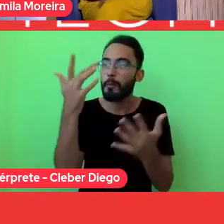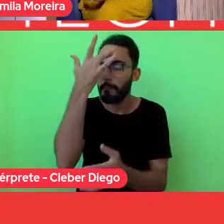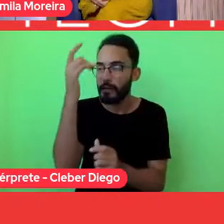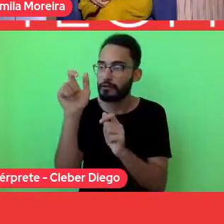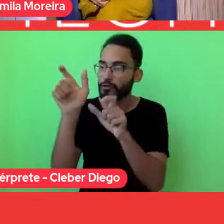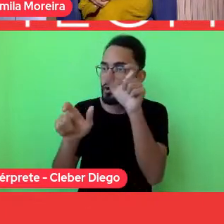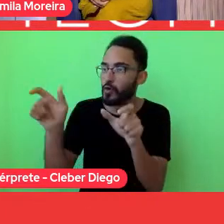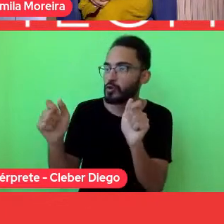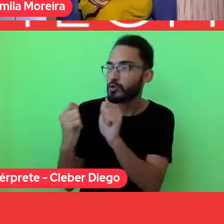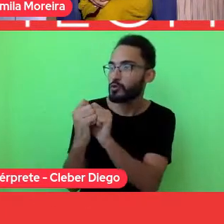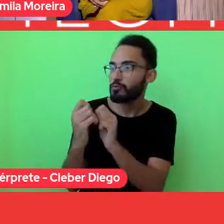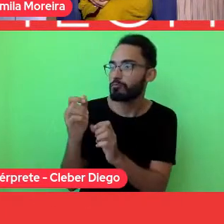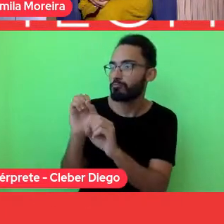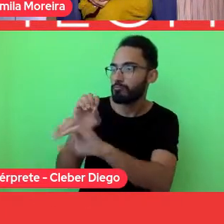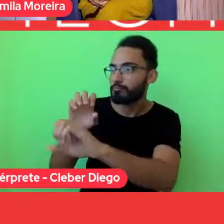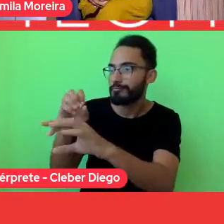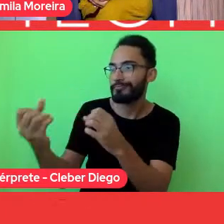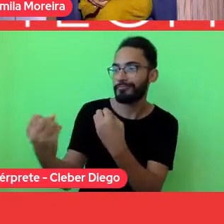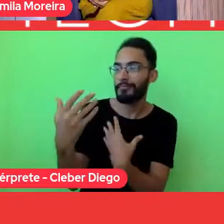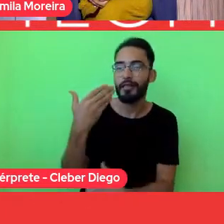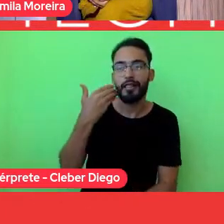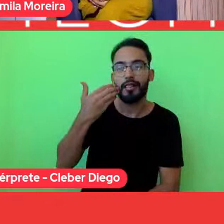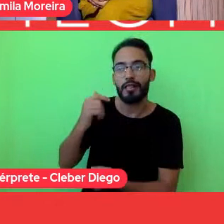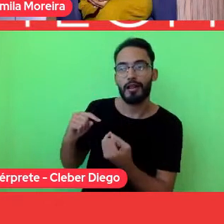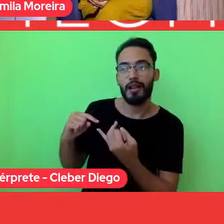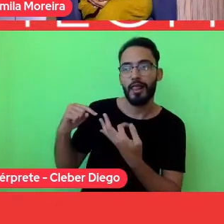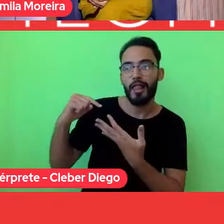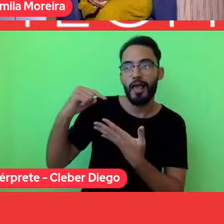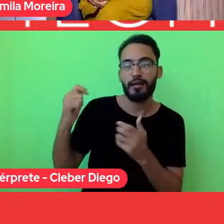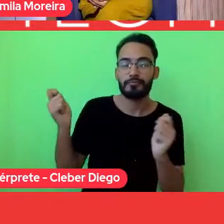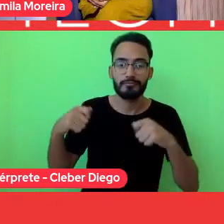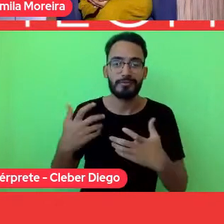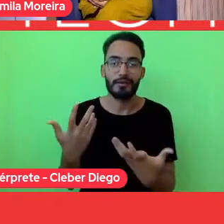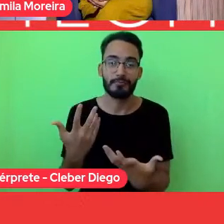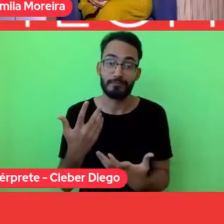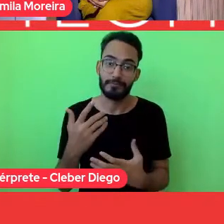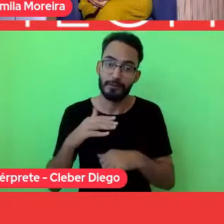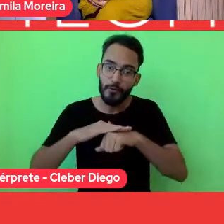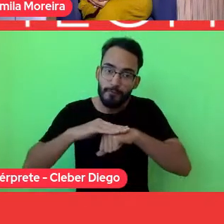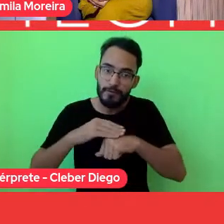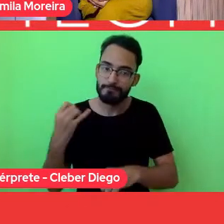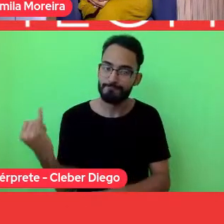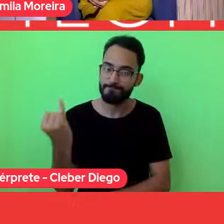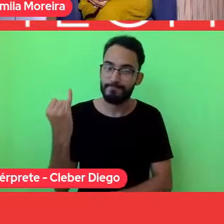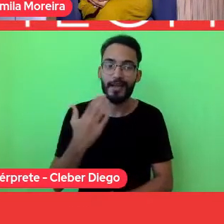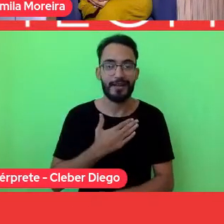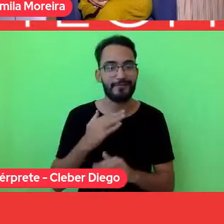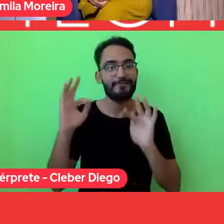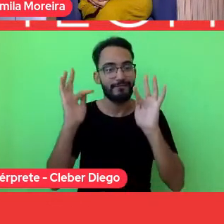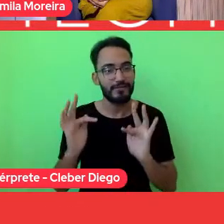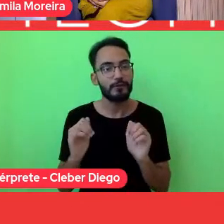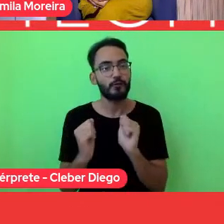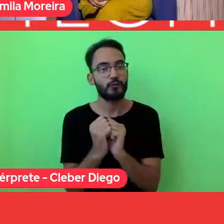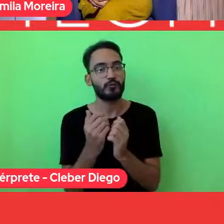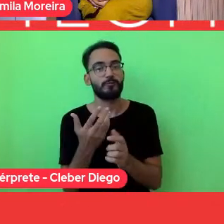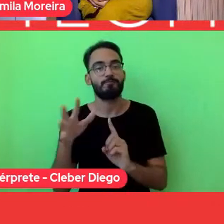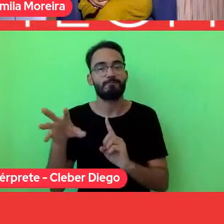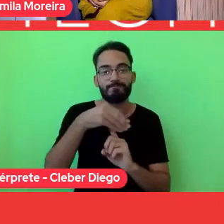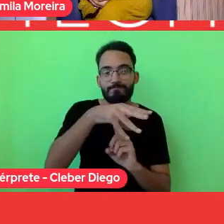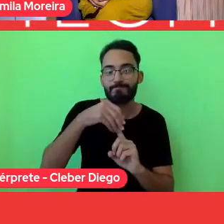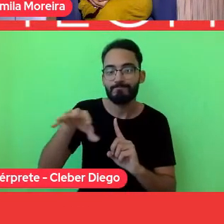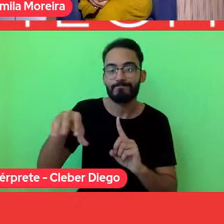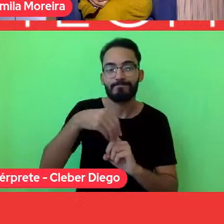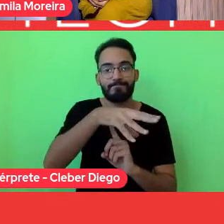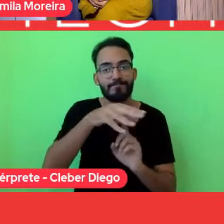que ensine outras também. Então, essa discussão é realmente de grande importância. Estou muito feliz de poder estar aqui mediando essa mesa hoje